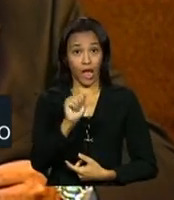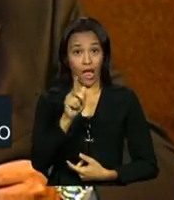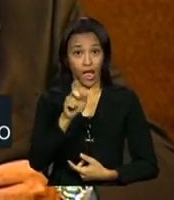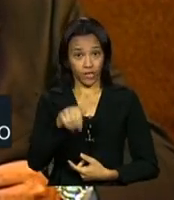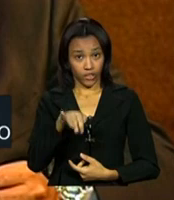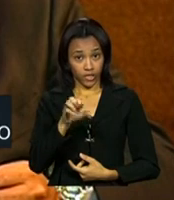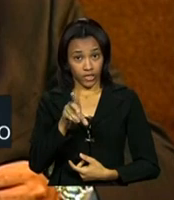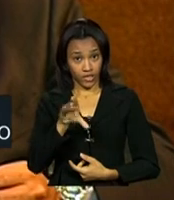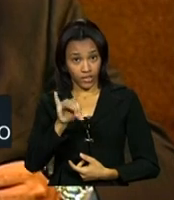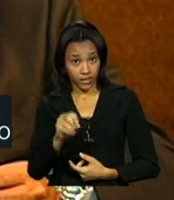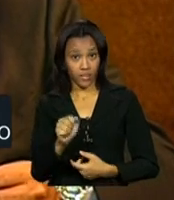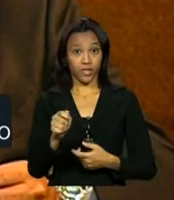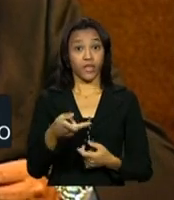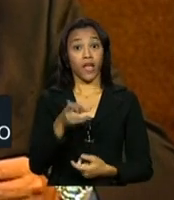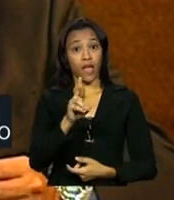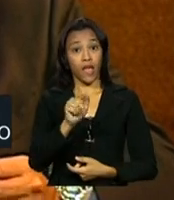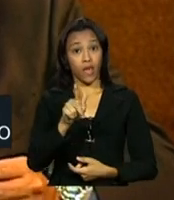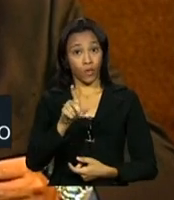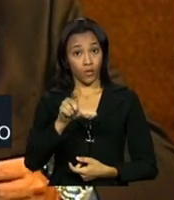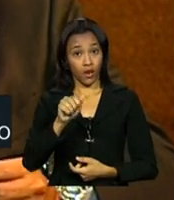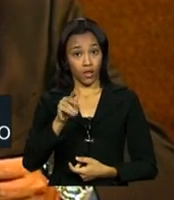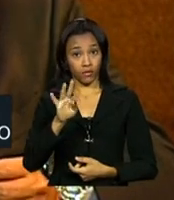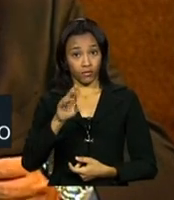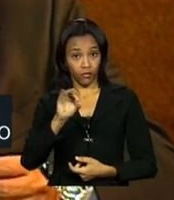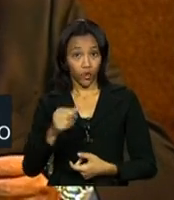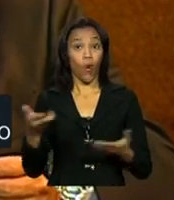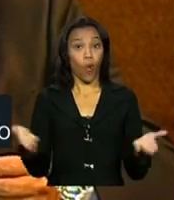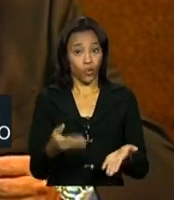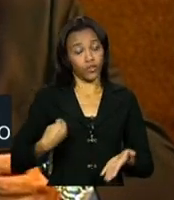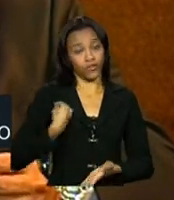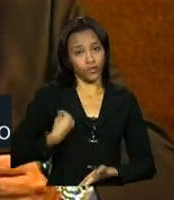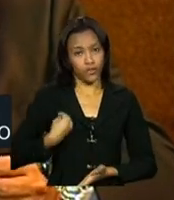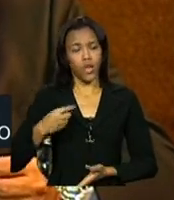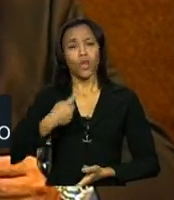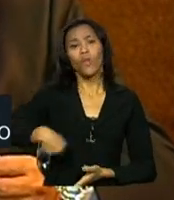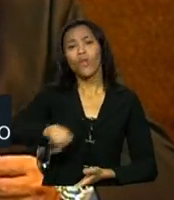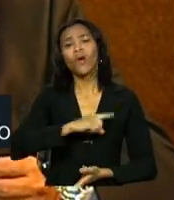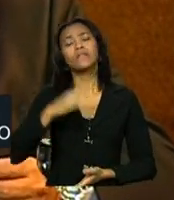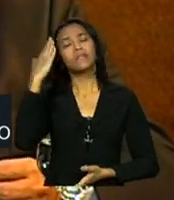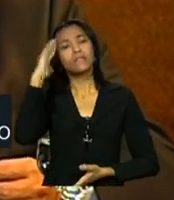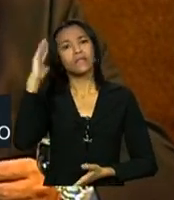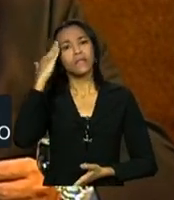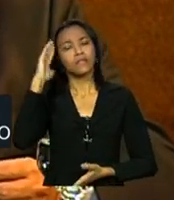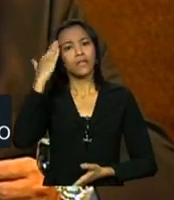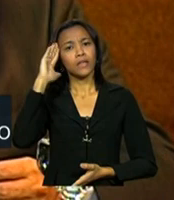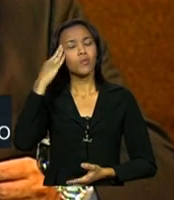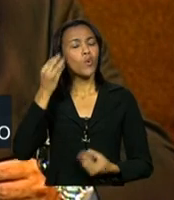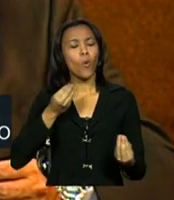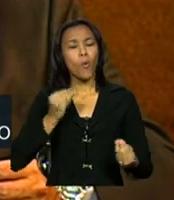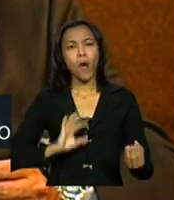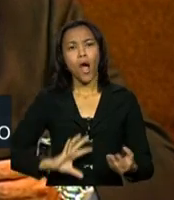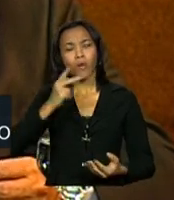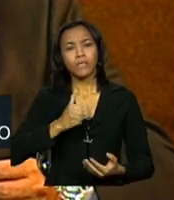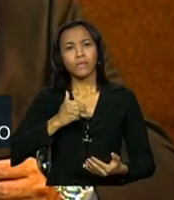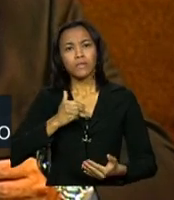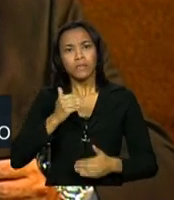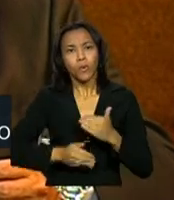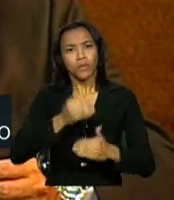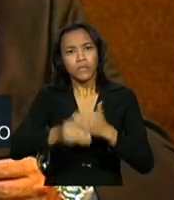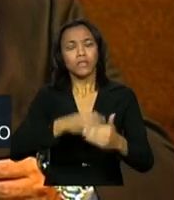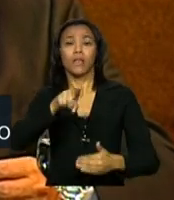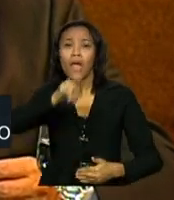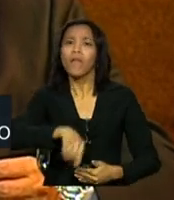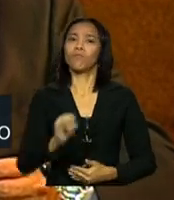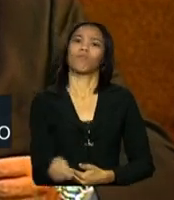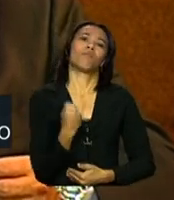reguladoras hoje existentes nós compreendemos como este processo é crucial para